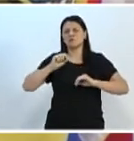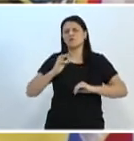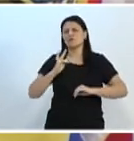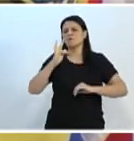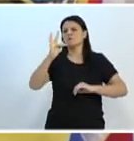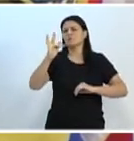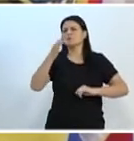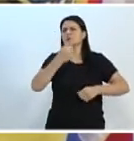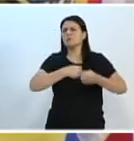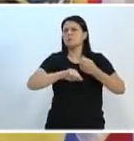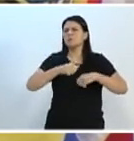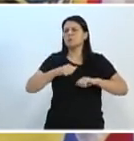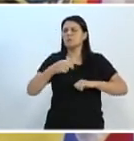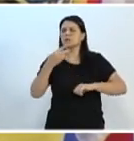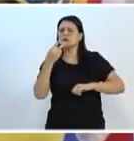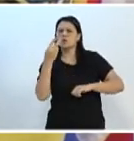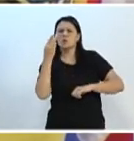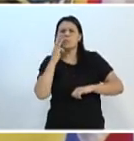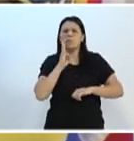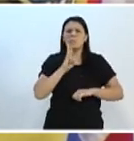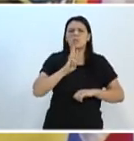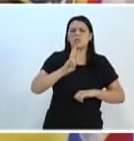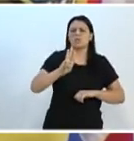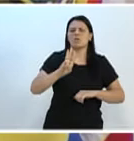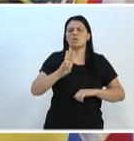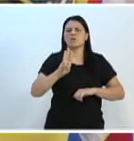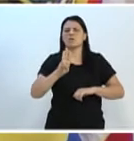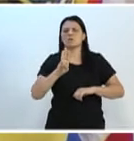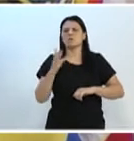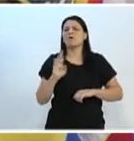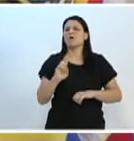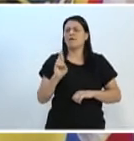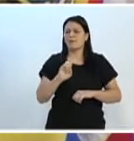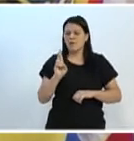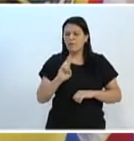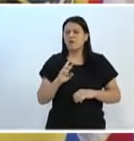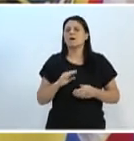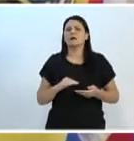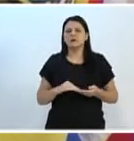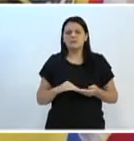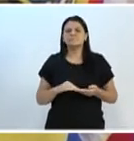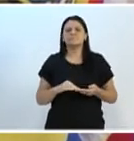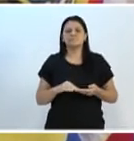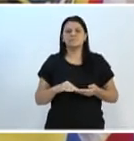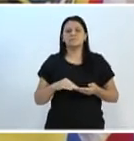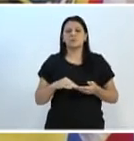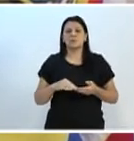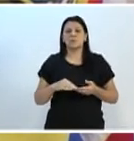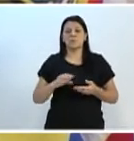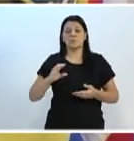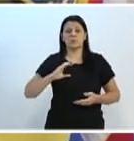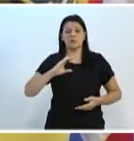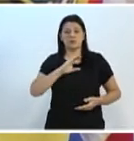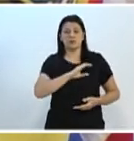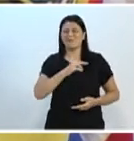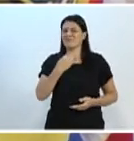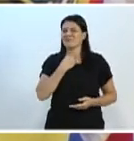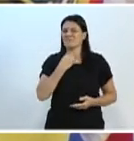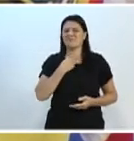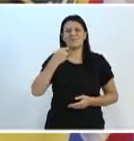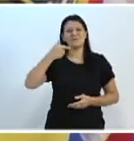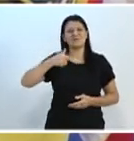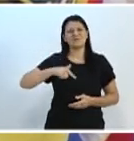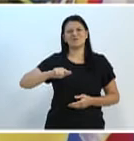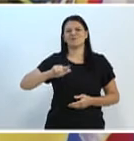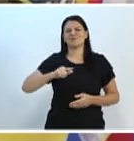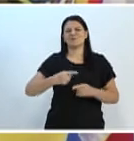de algo em torno de 2 milhões a 2 milhões e meio de reais com esses cargos que não poderão mais ser ocupados, uma